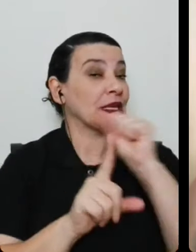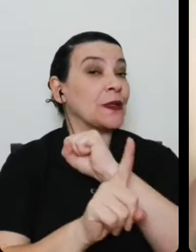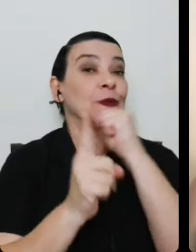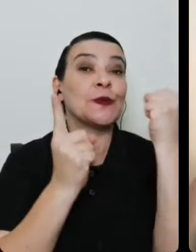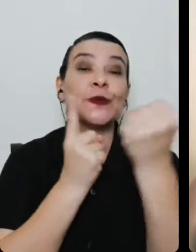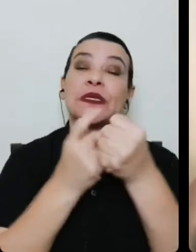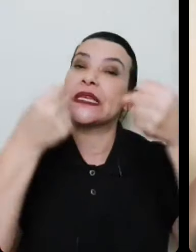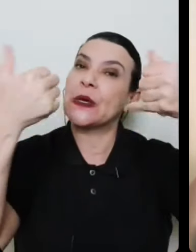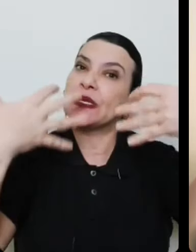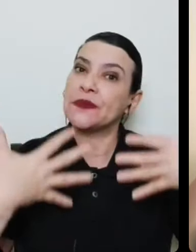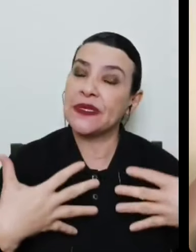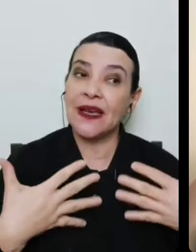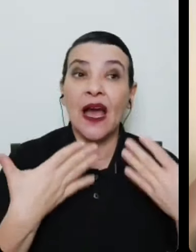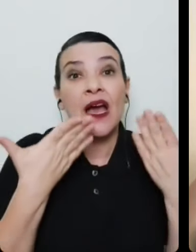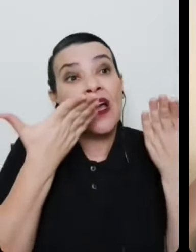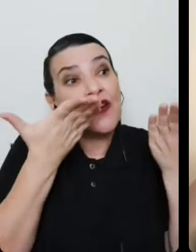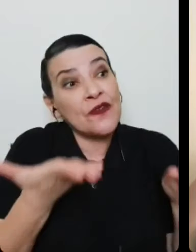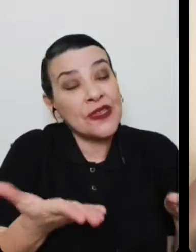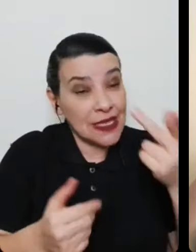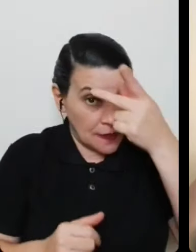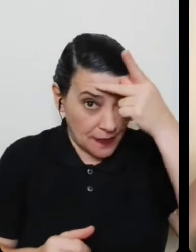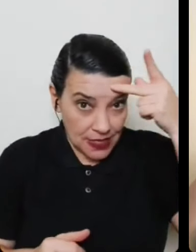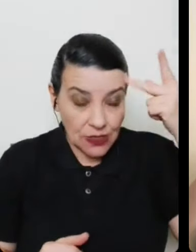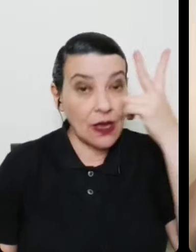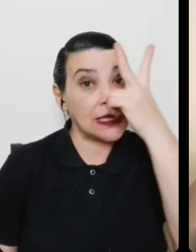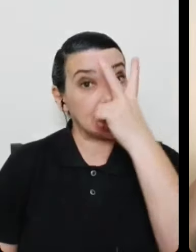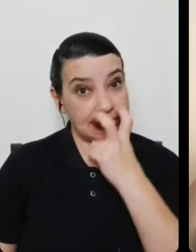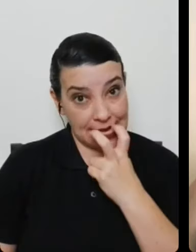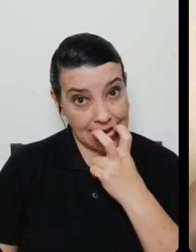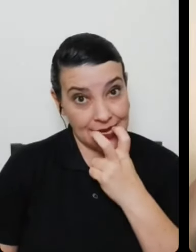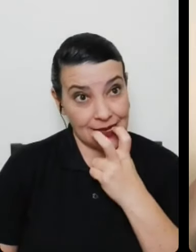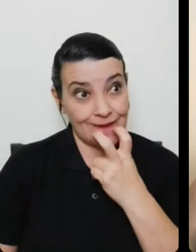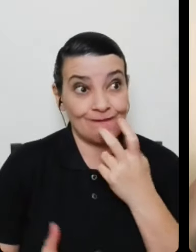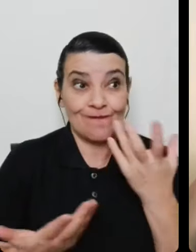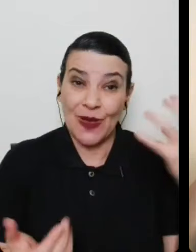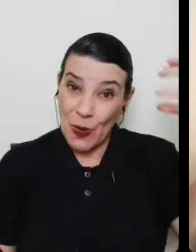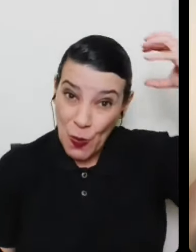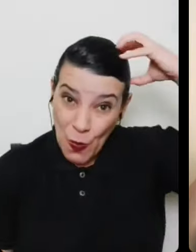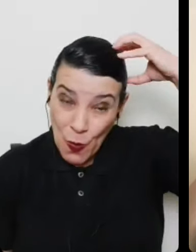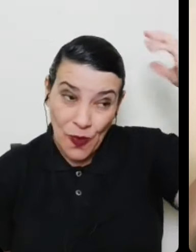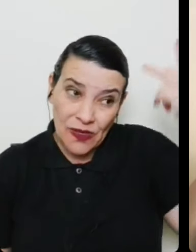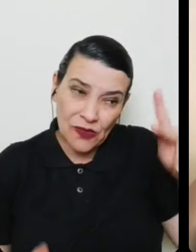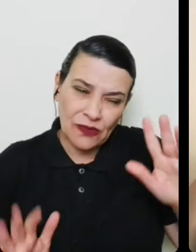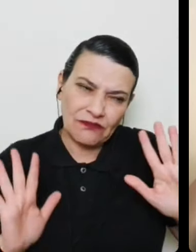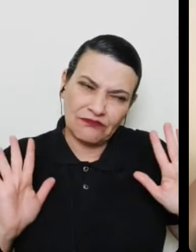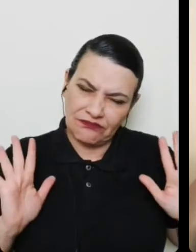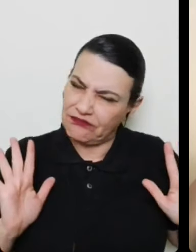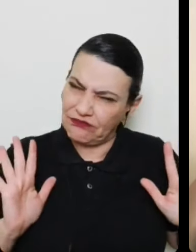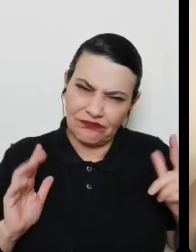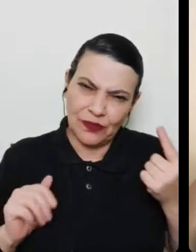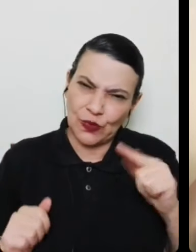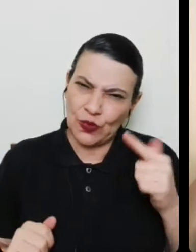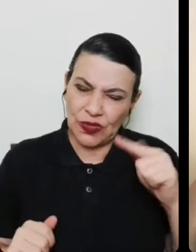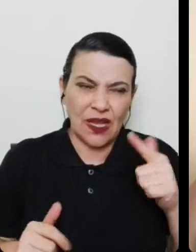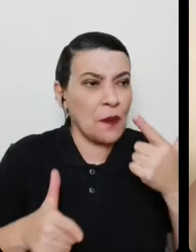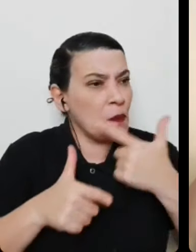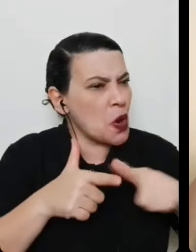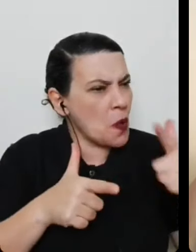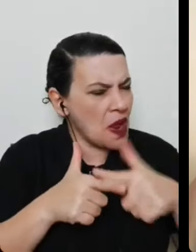bom, você é uma pessoa cega, e isso não é culpa sua. Isso não é um